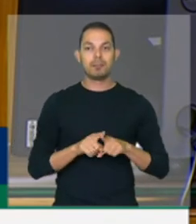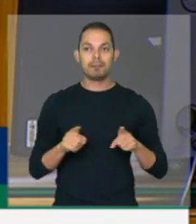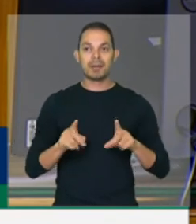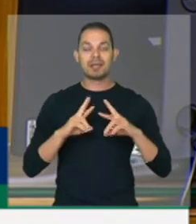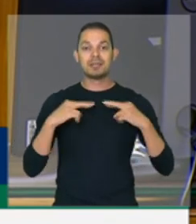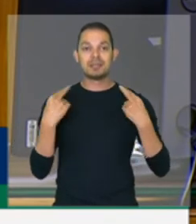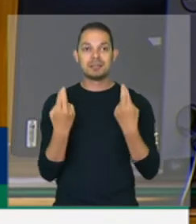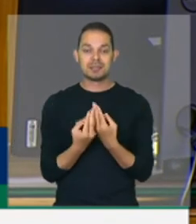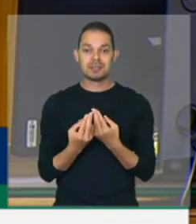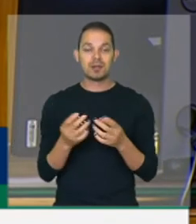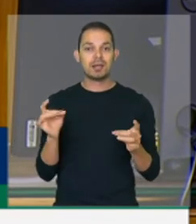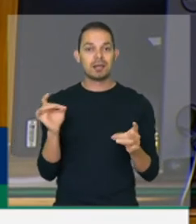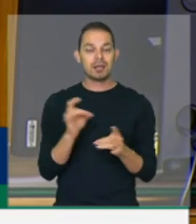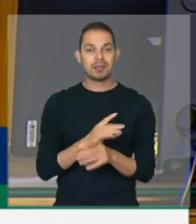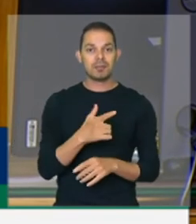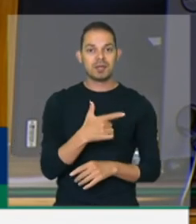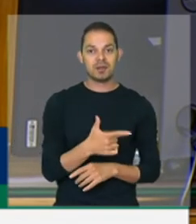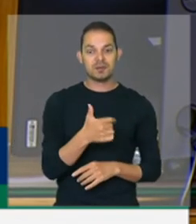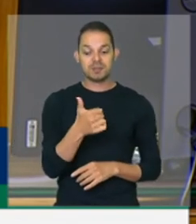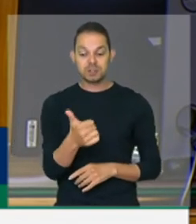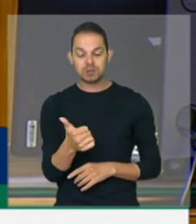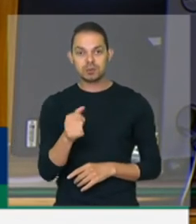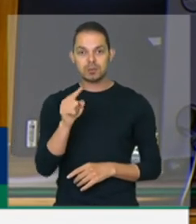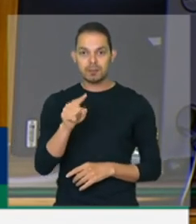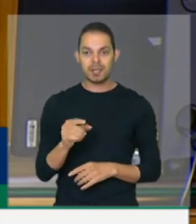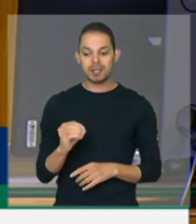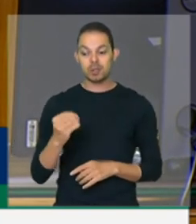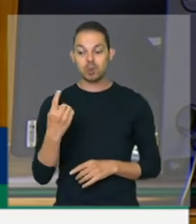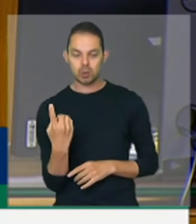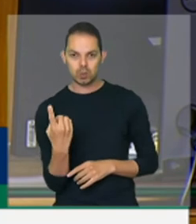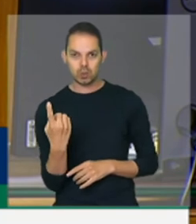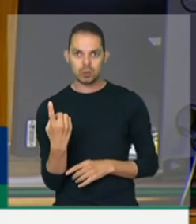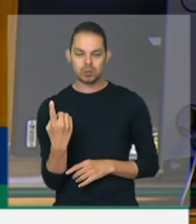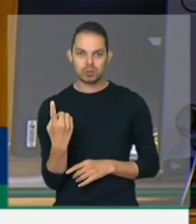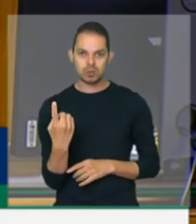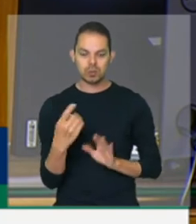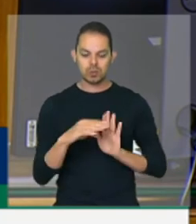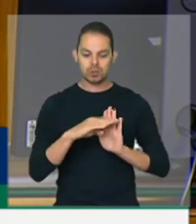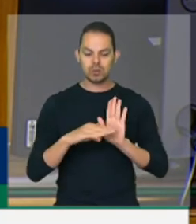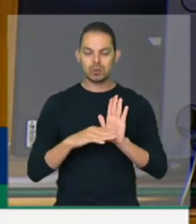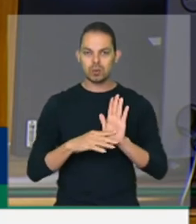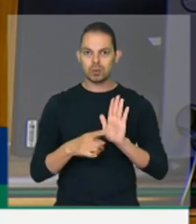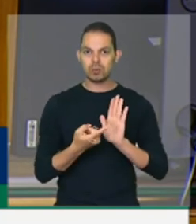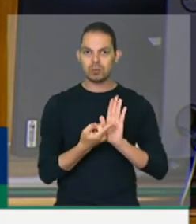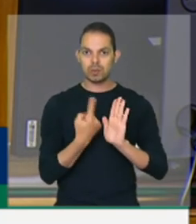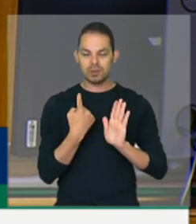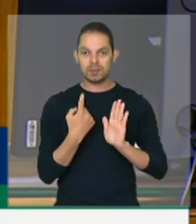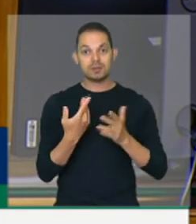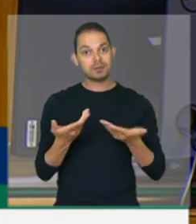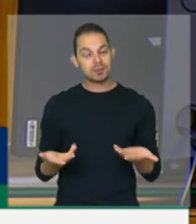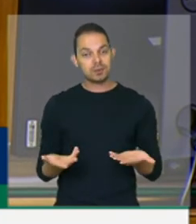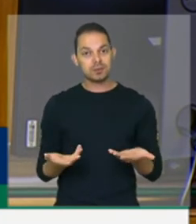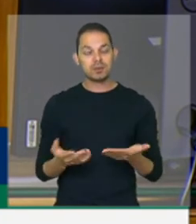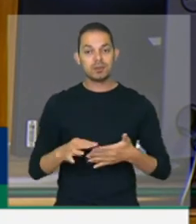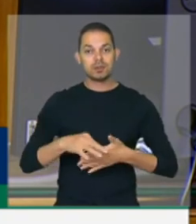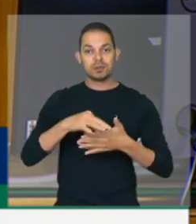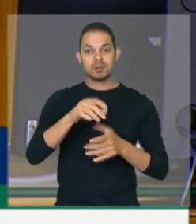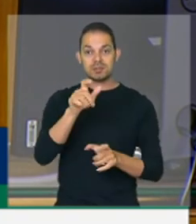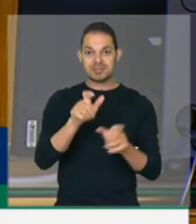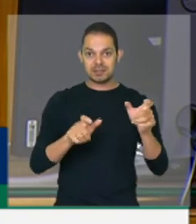encerrará às 21h01, de acordo com a abertura da ordem do dia. Então, os líderes que